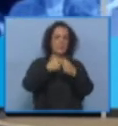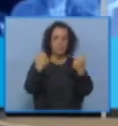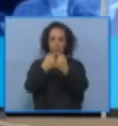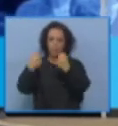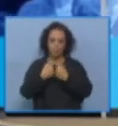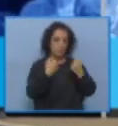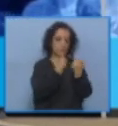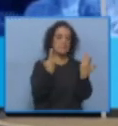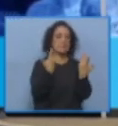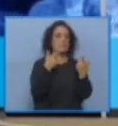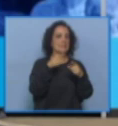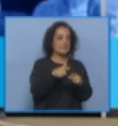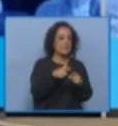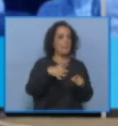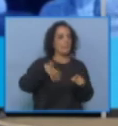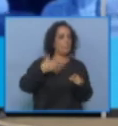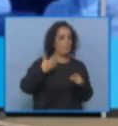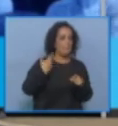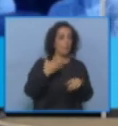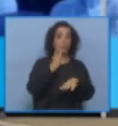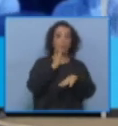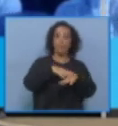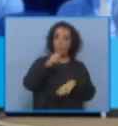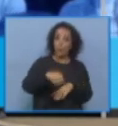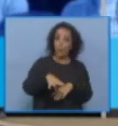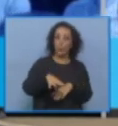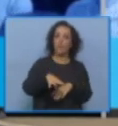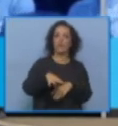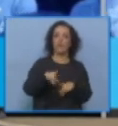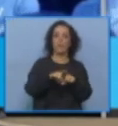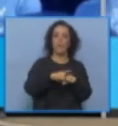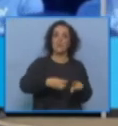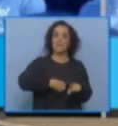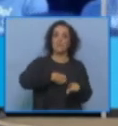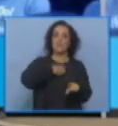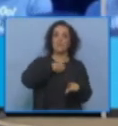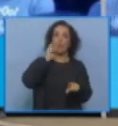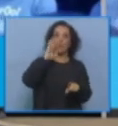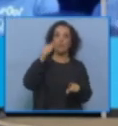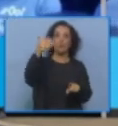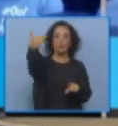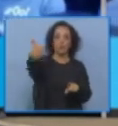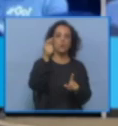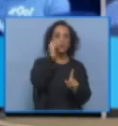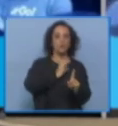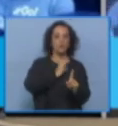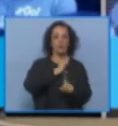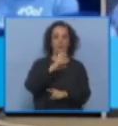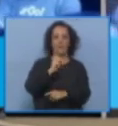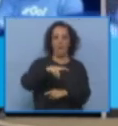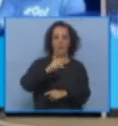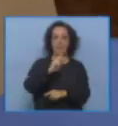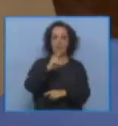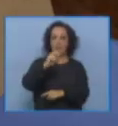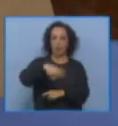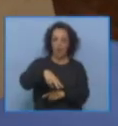é pena que, por causa daquilo que significava o futuro político do Sr. Cameron e,